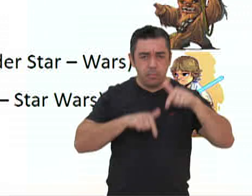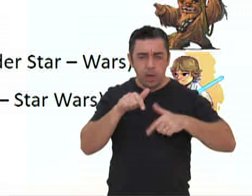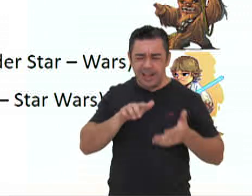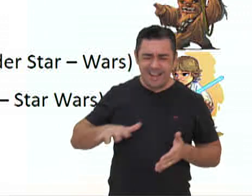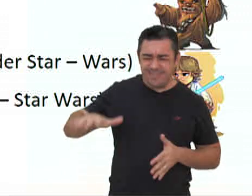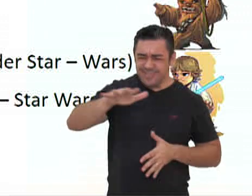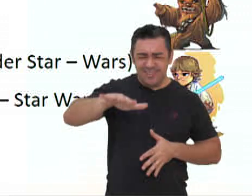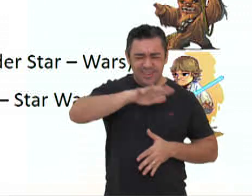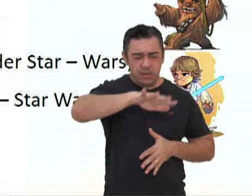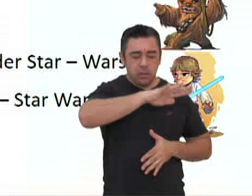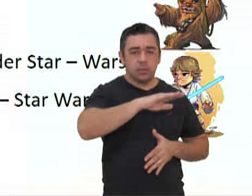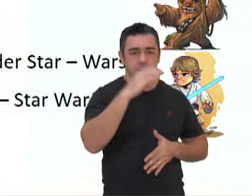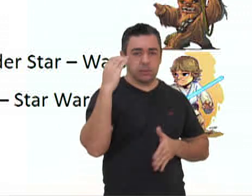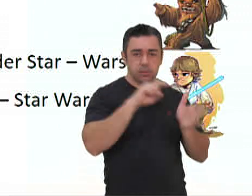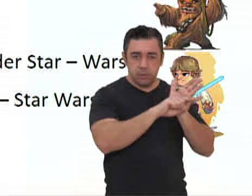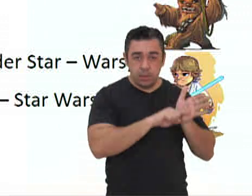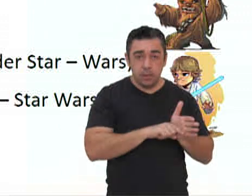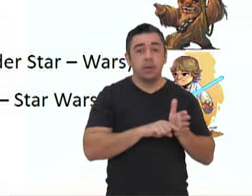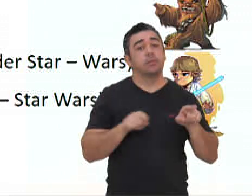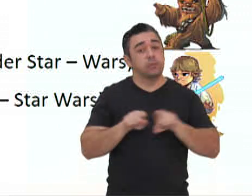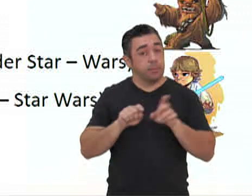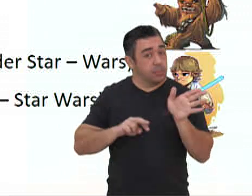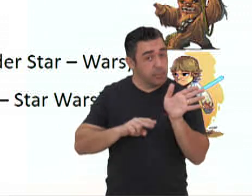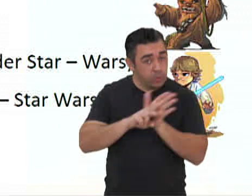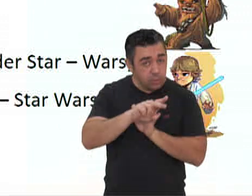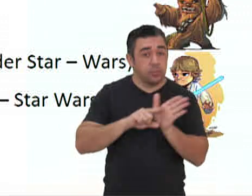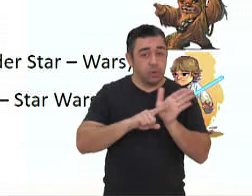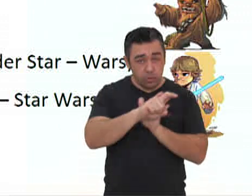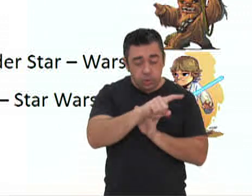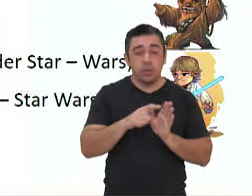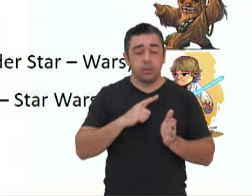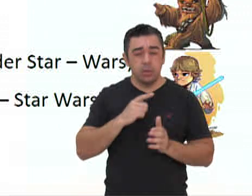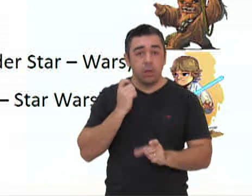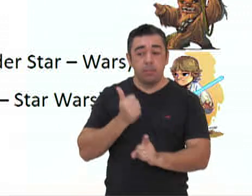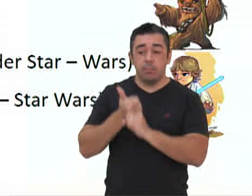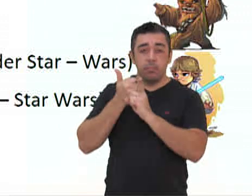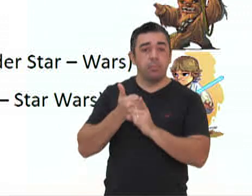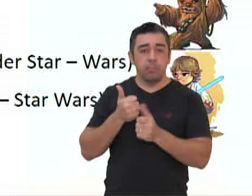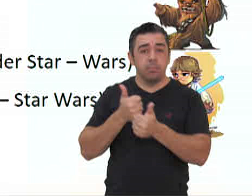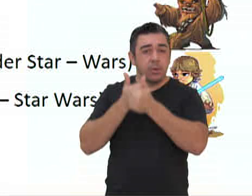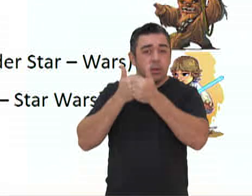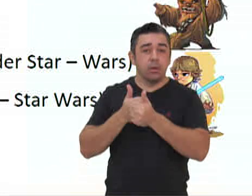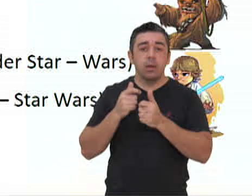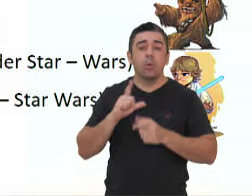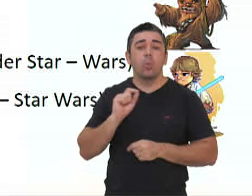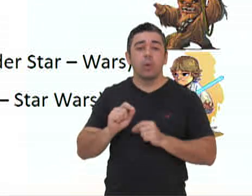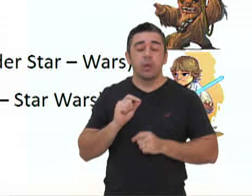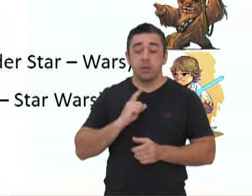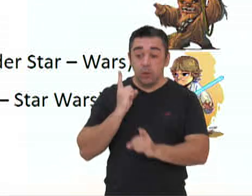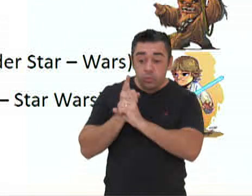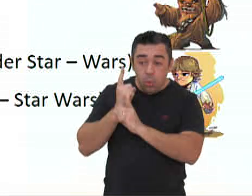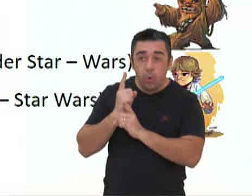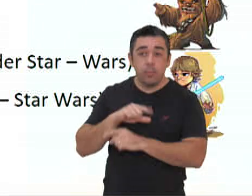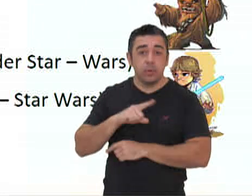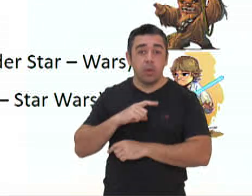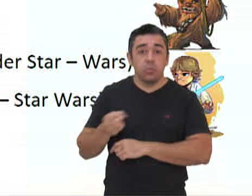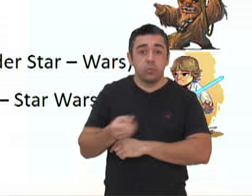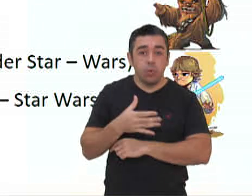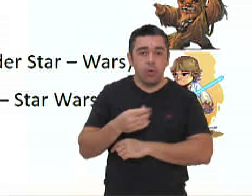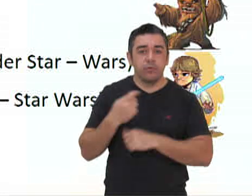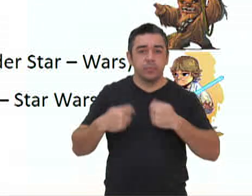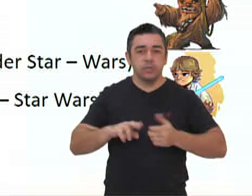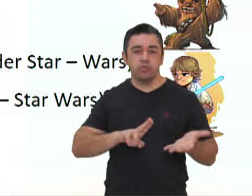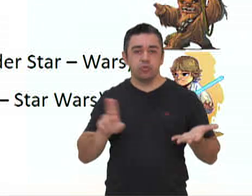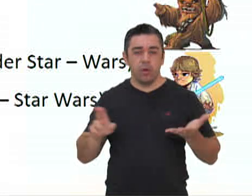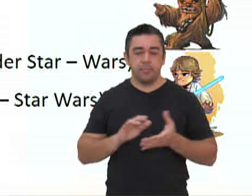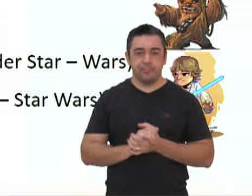ciência. E na biologia, a presença deles é notada, muitas vezes, quando uma espécie nova é descoberta e precisa ser batizada.